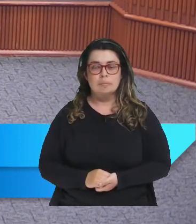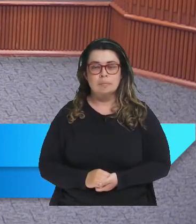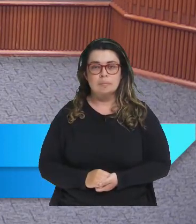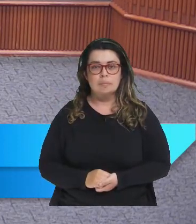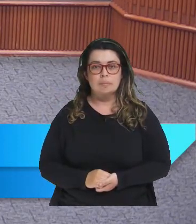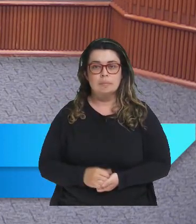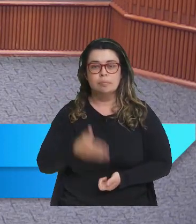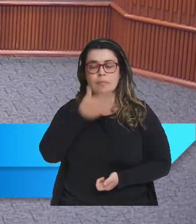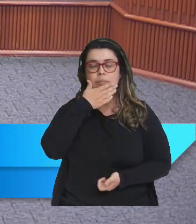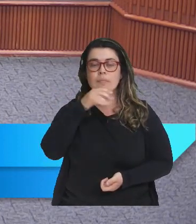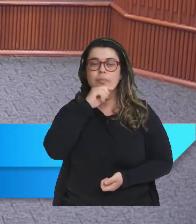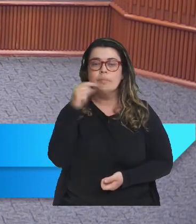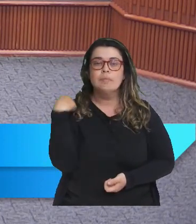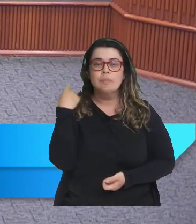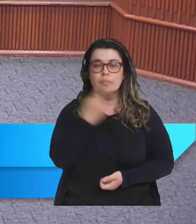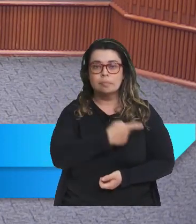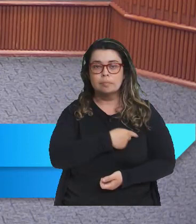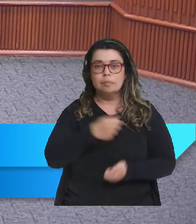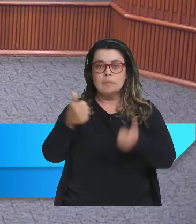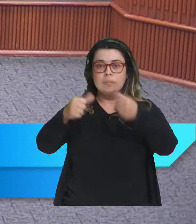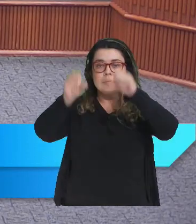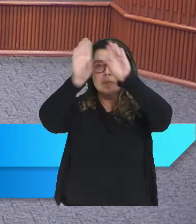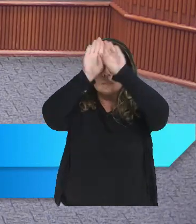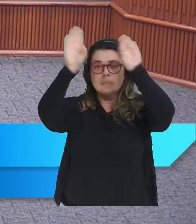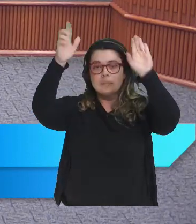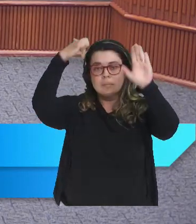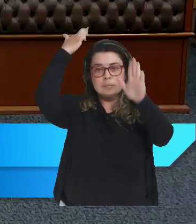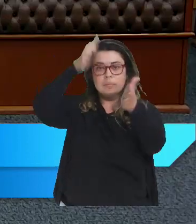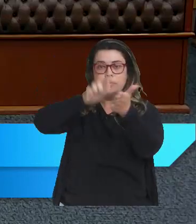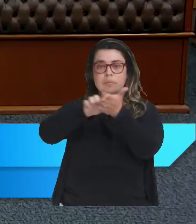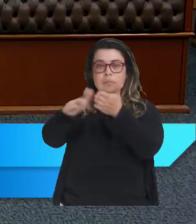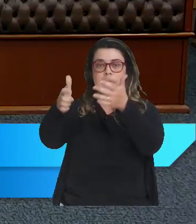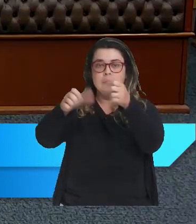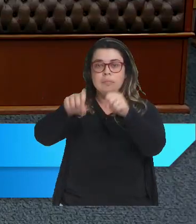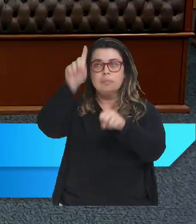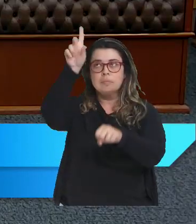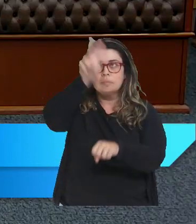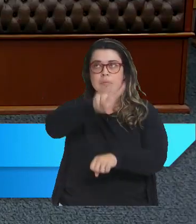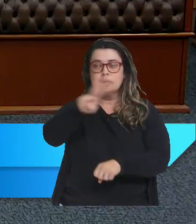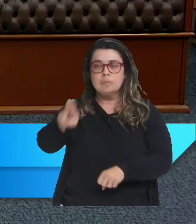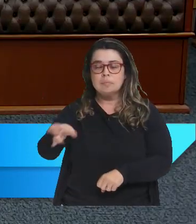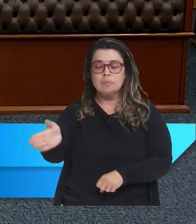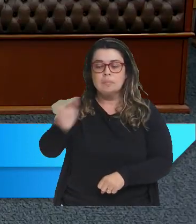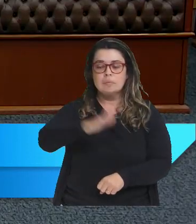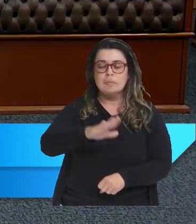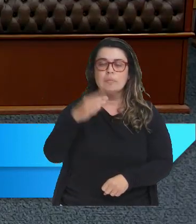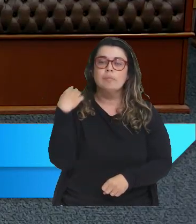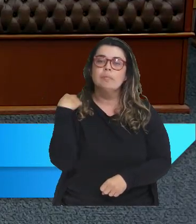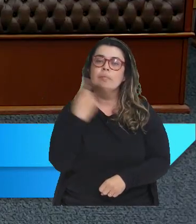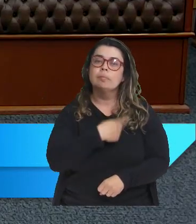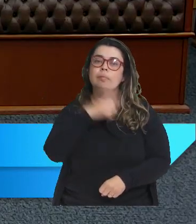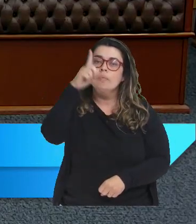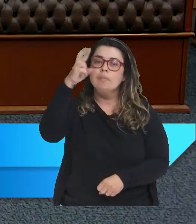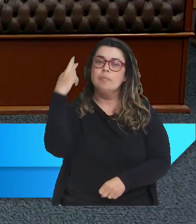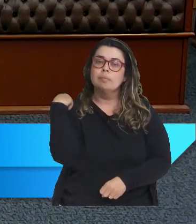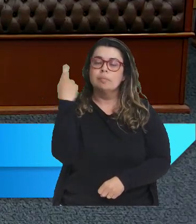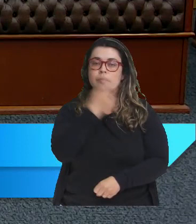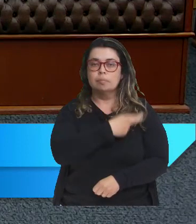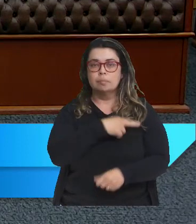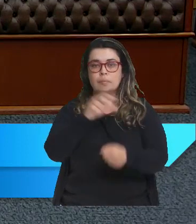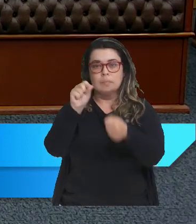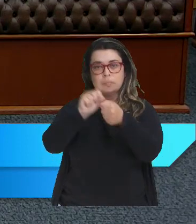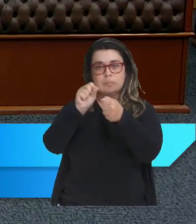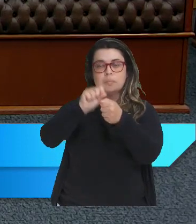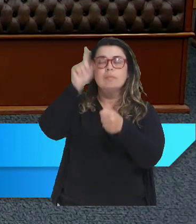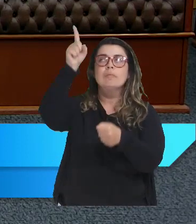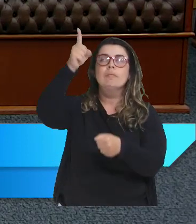Pai nosso que estais nos céus, santificado seja o teu nome, venha a nós o teu reino, seja feita a